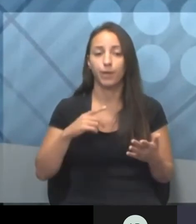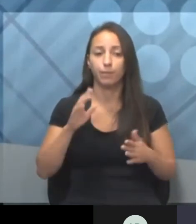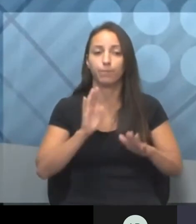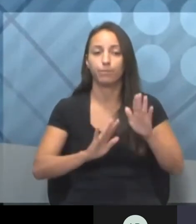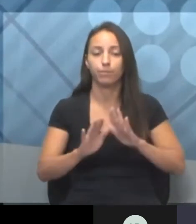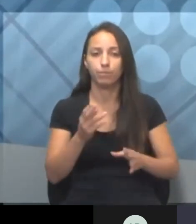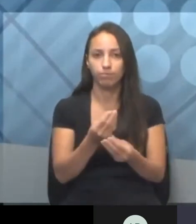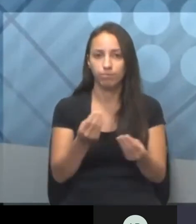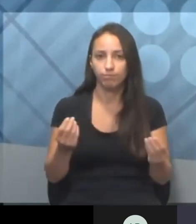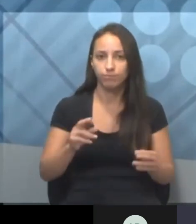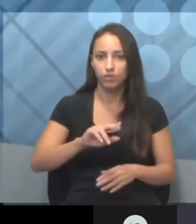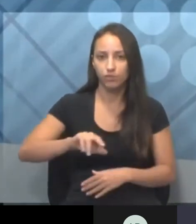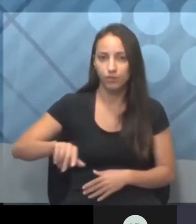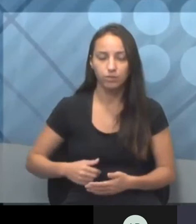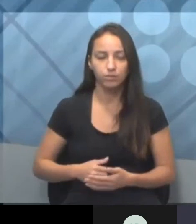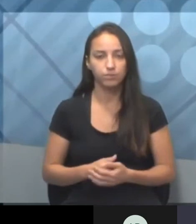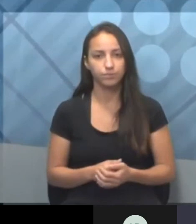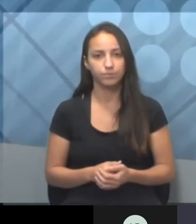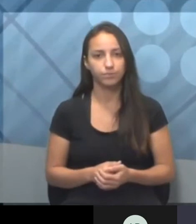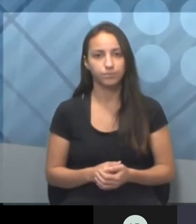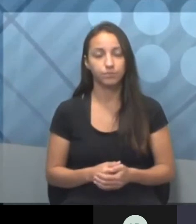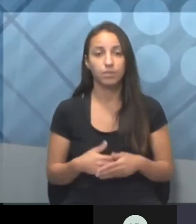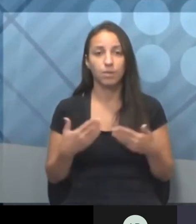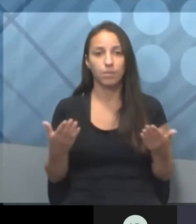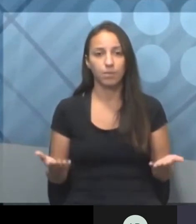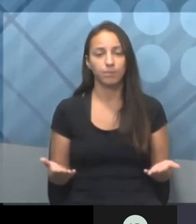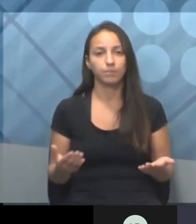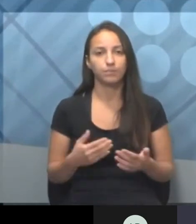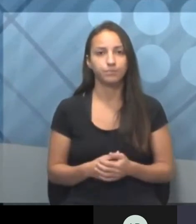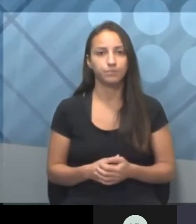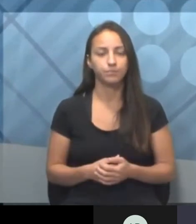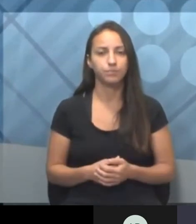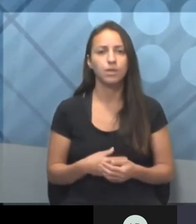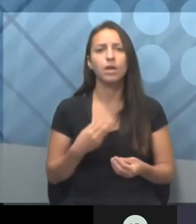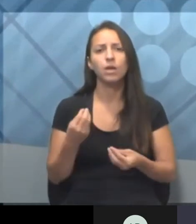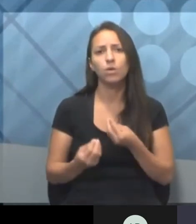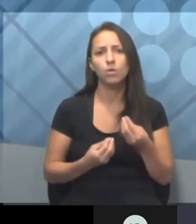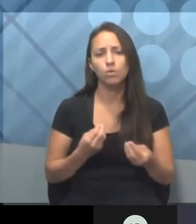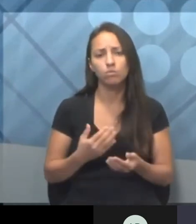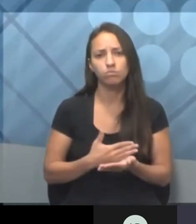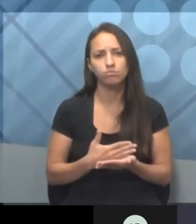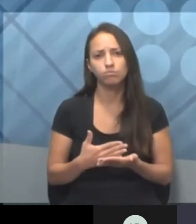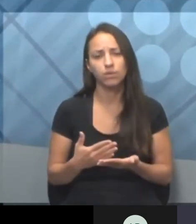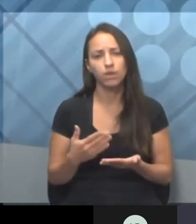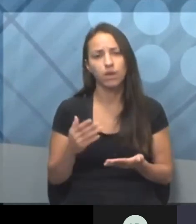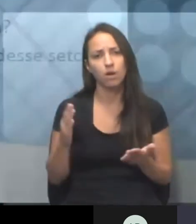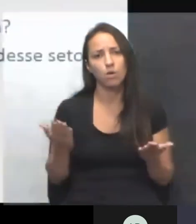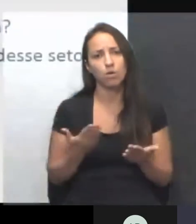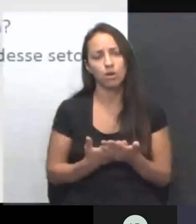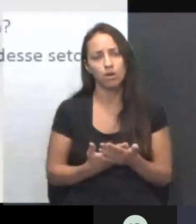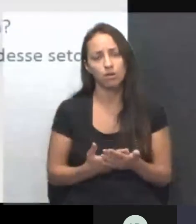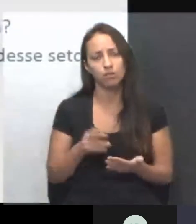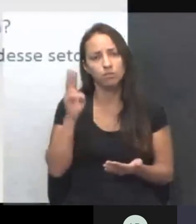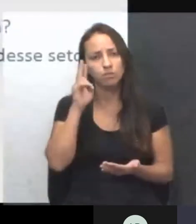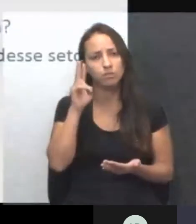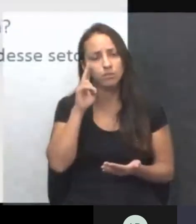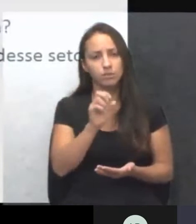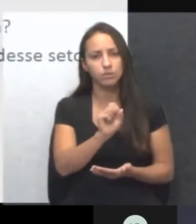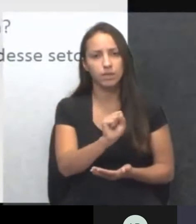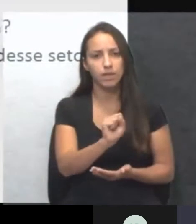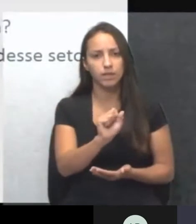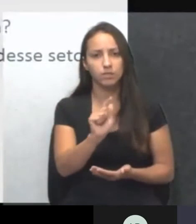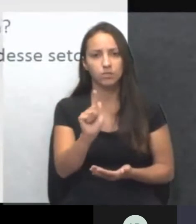muitos cuidados também sobre este quesito. Bom, como é que nós vamos, então, pensar essa aula? Vamos lembrar da nossa